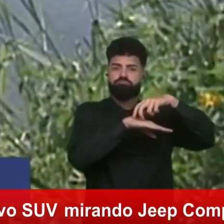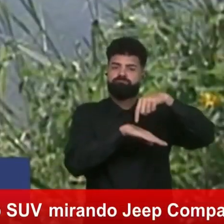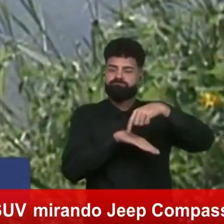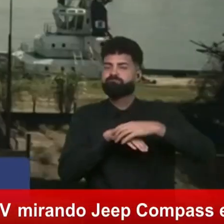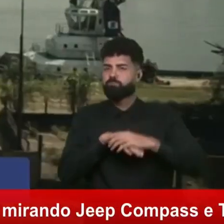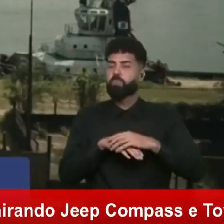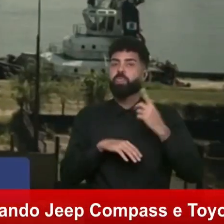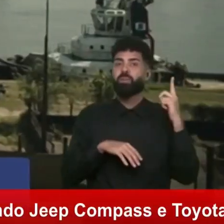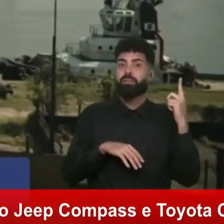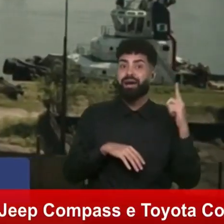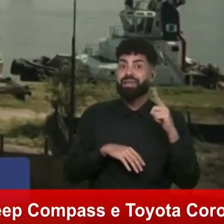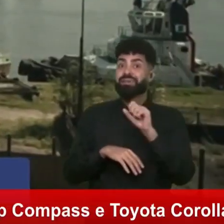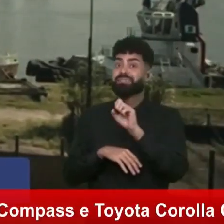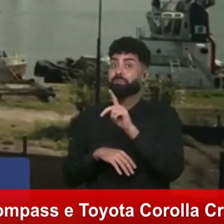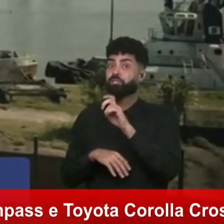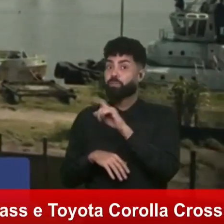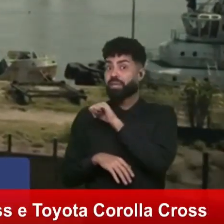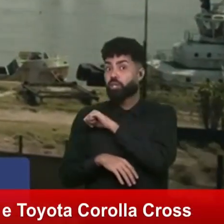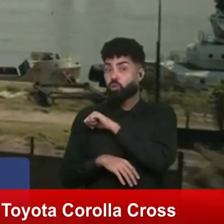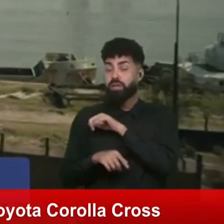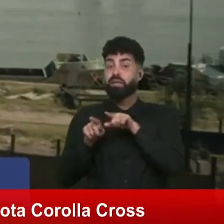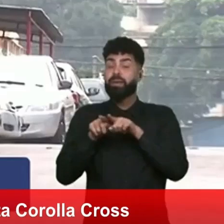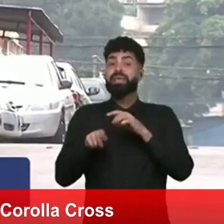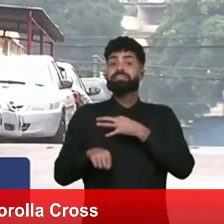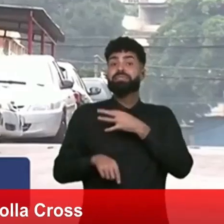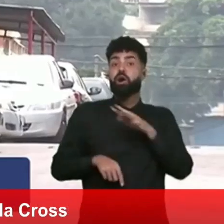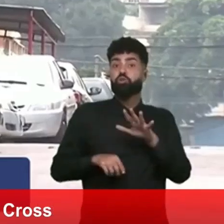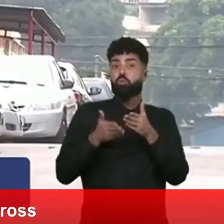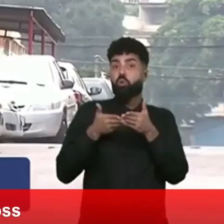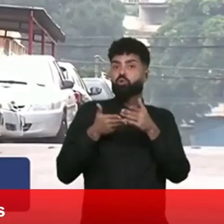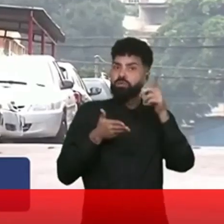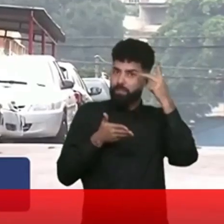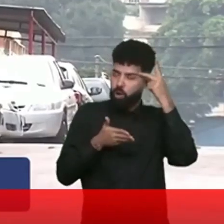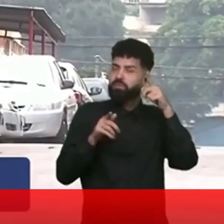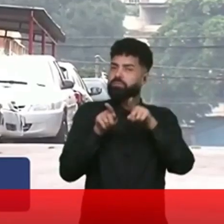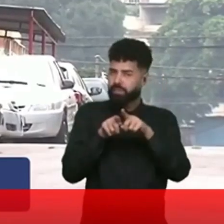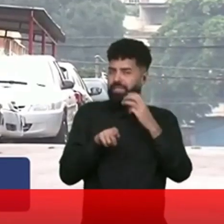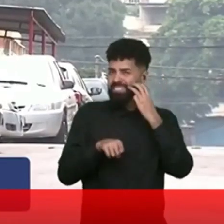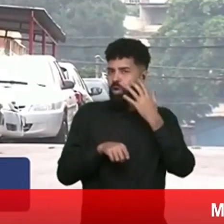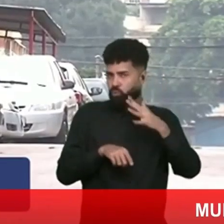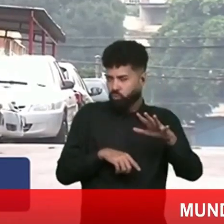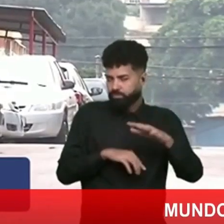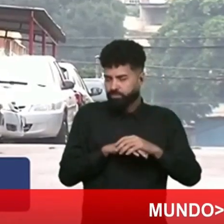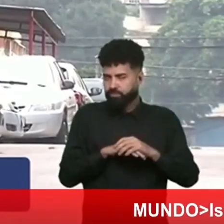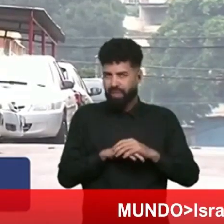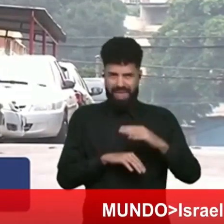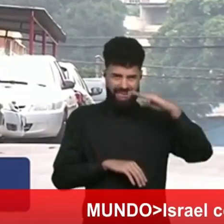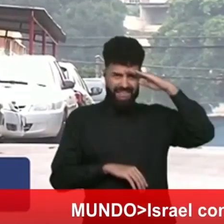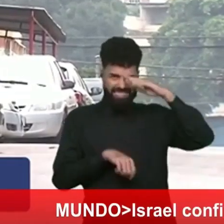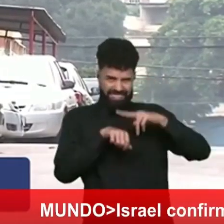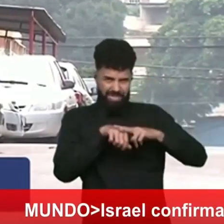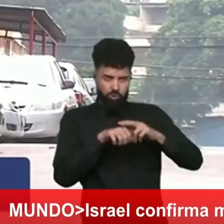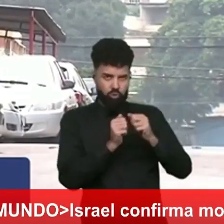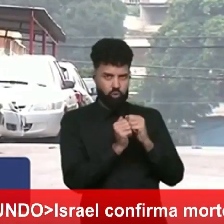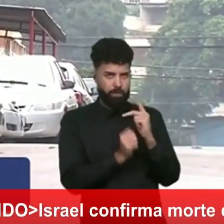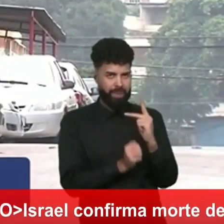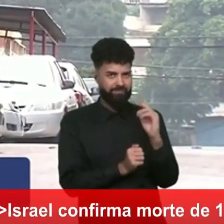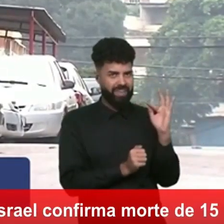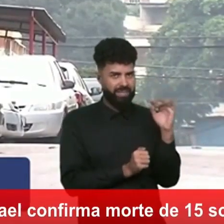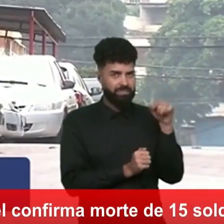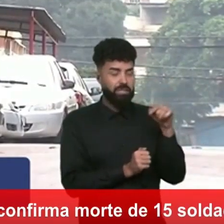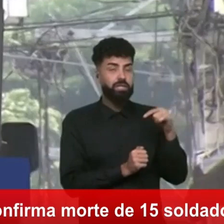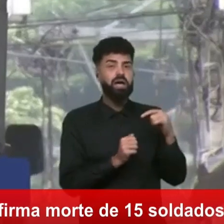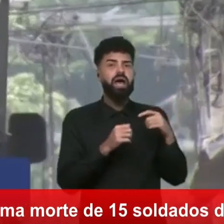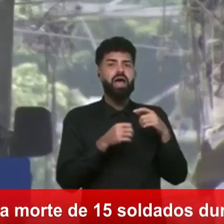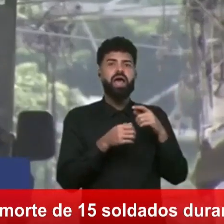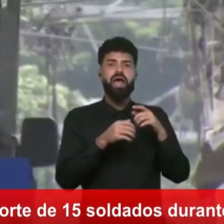do Rio, assim como no Porto de Santos, em São Paulo. Já o Exército, junto com a Polícia Federal, vai reforçar a segurança nas áreas de